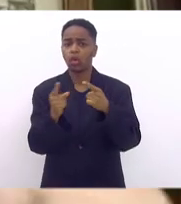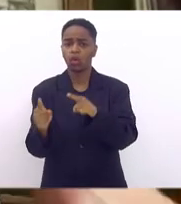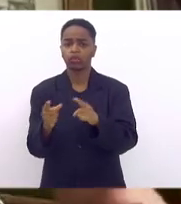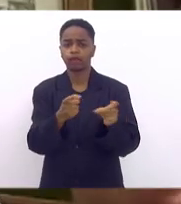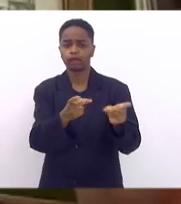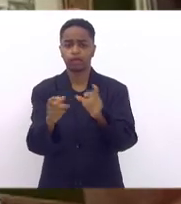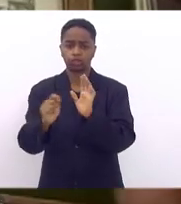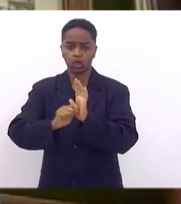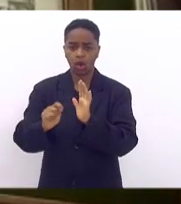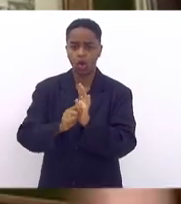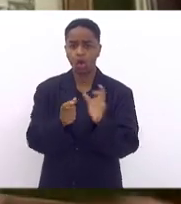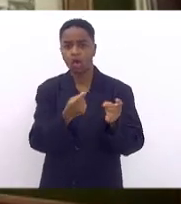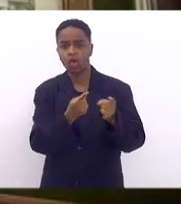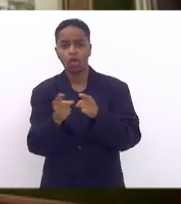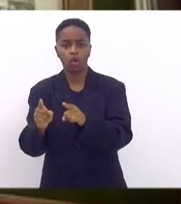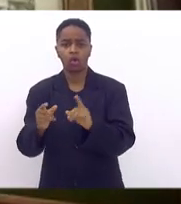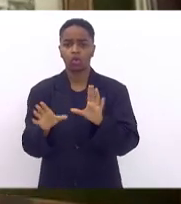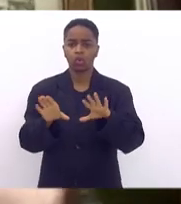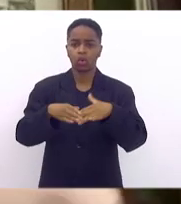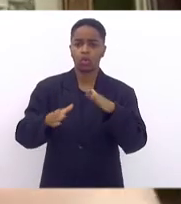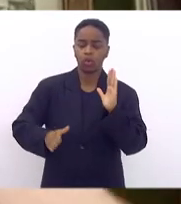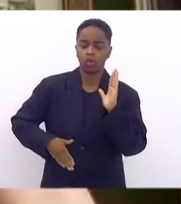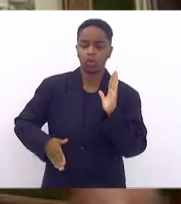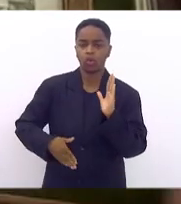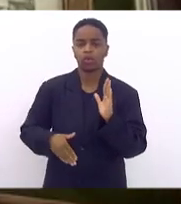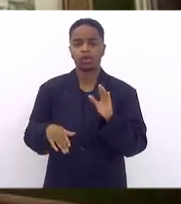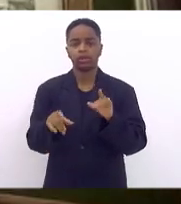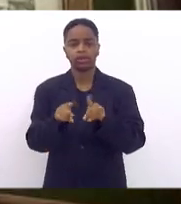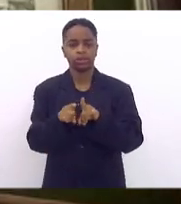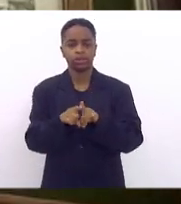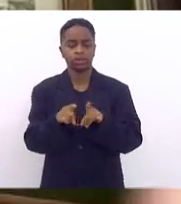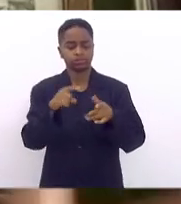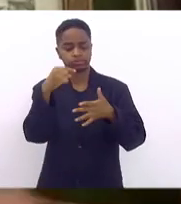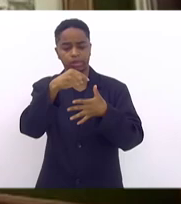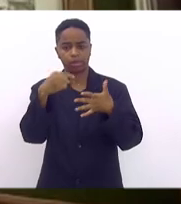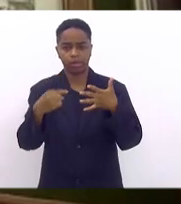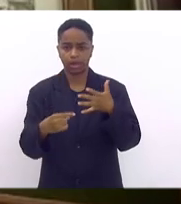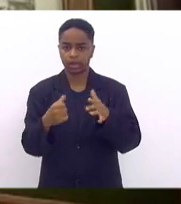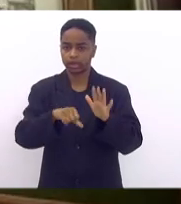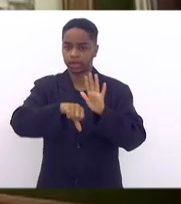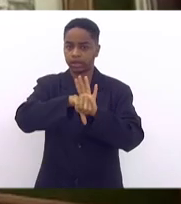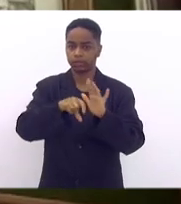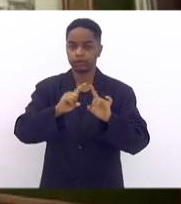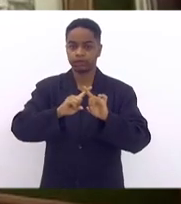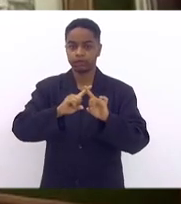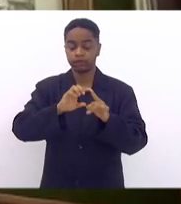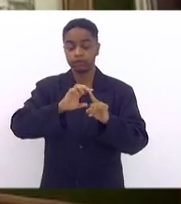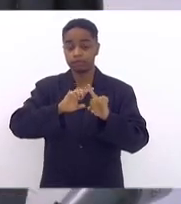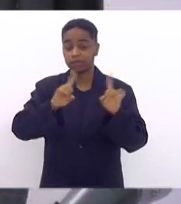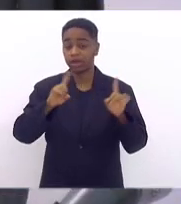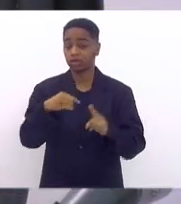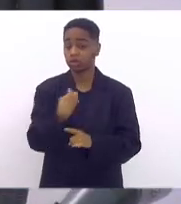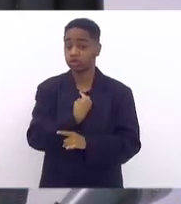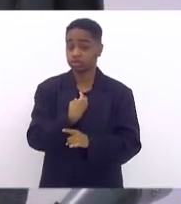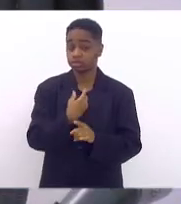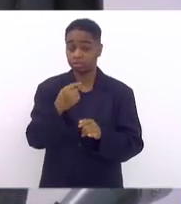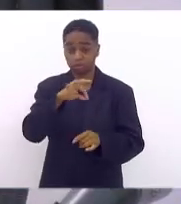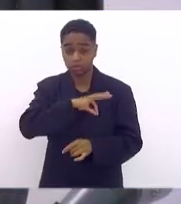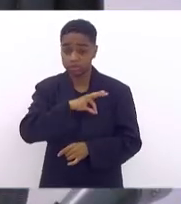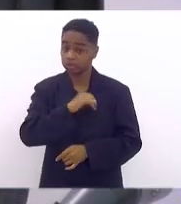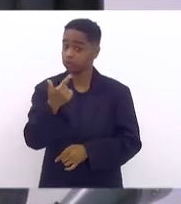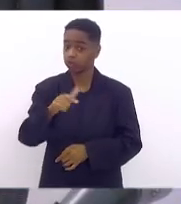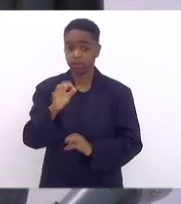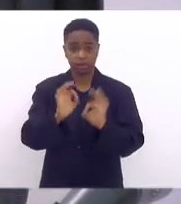contra quadrilhas de assaltantes, entre outros crimes. Mas a nossa polícia ainda não está preparada